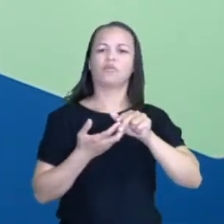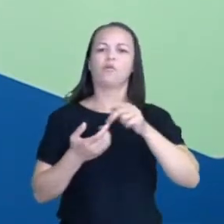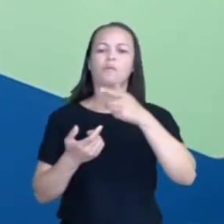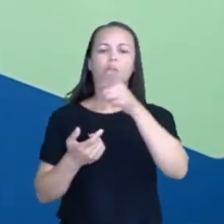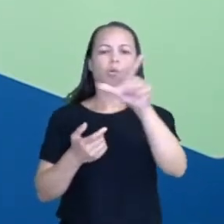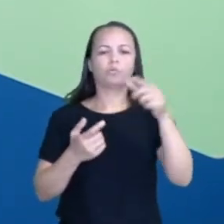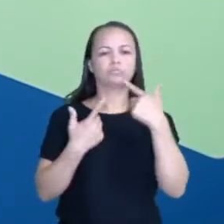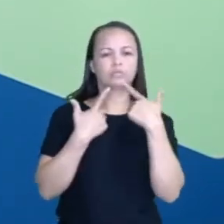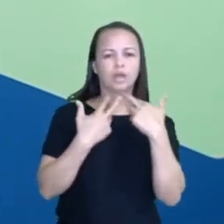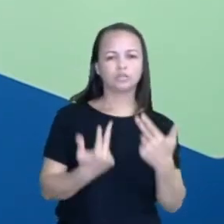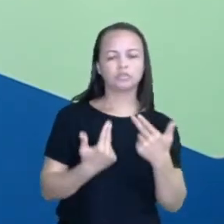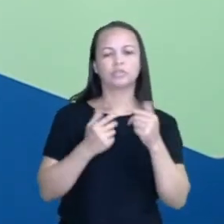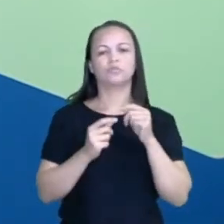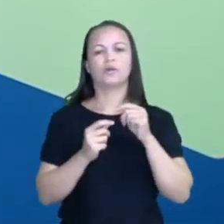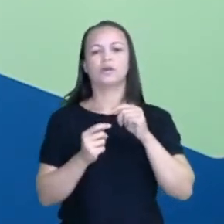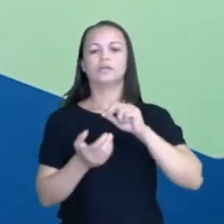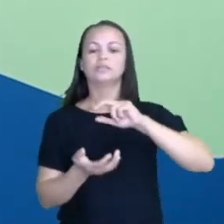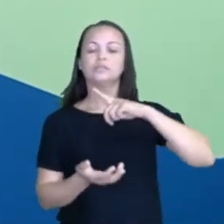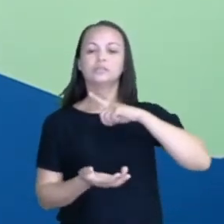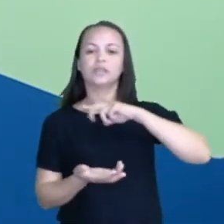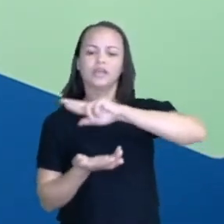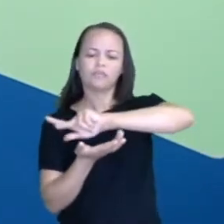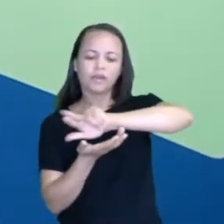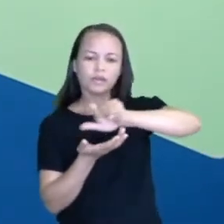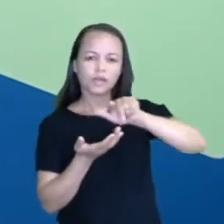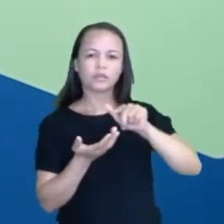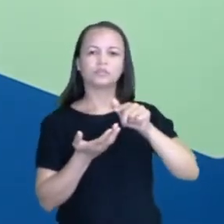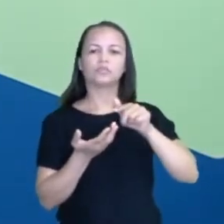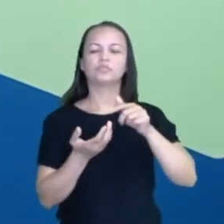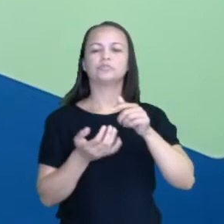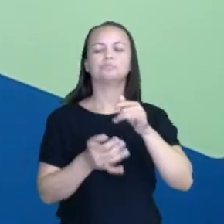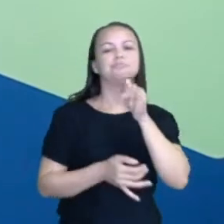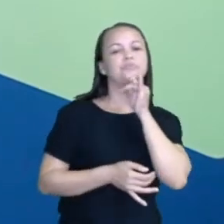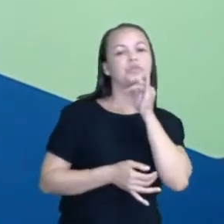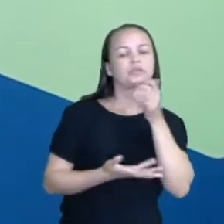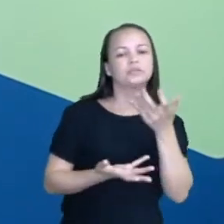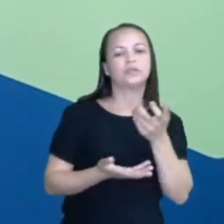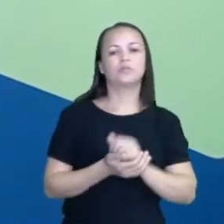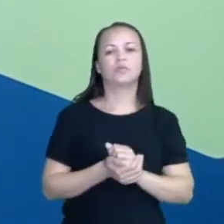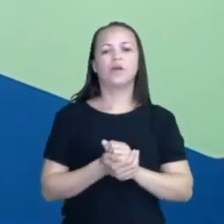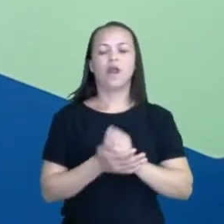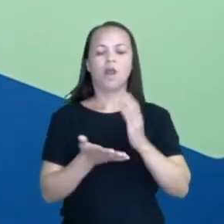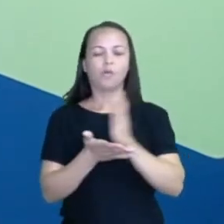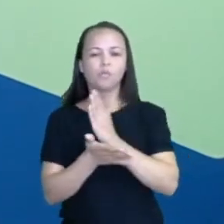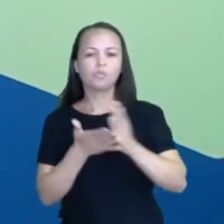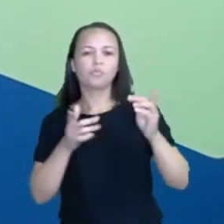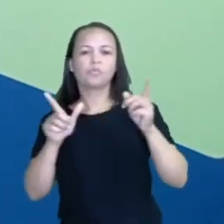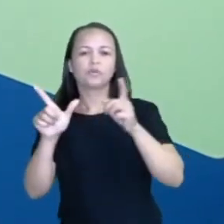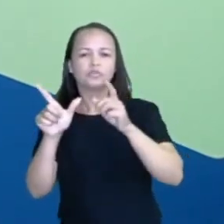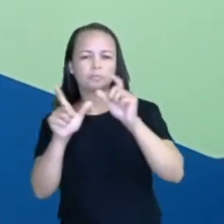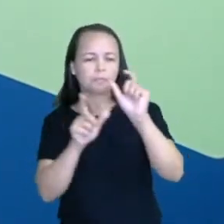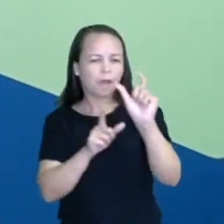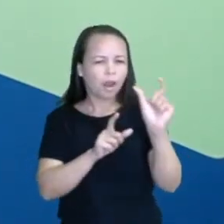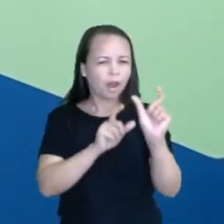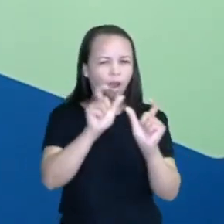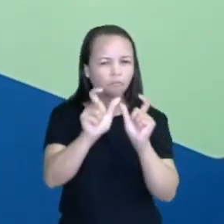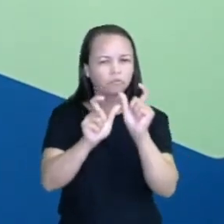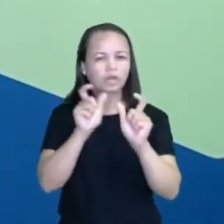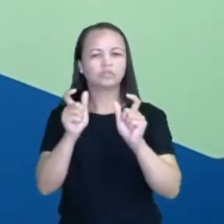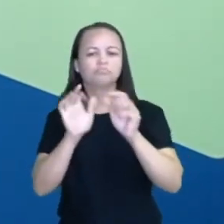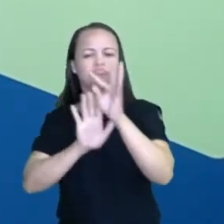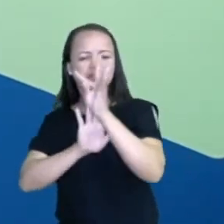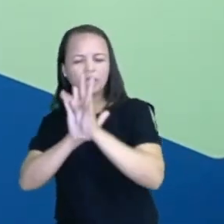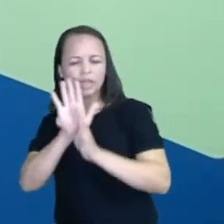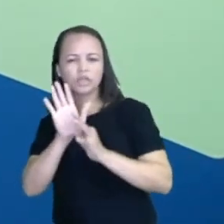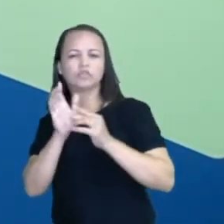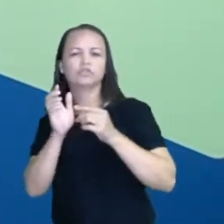seja, há algumas diferenciações. Por exemplo, algumas palavras, alguns termos que nós pronunciamos, que